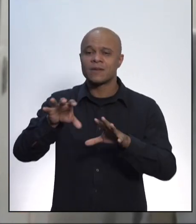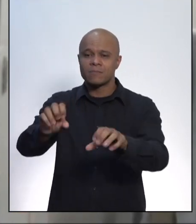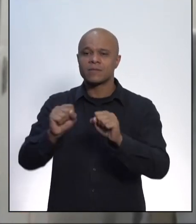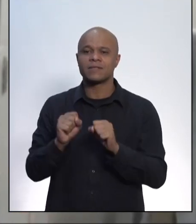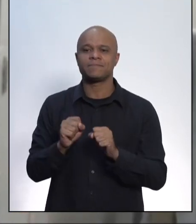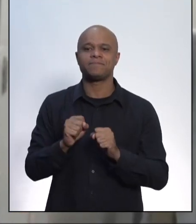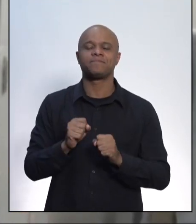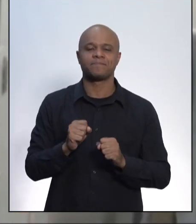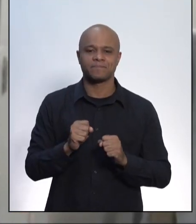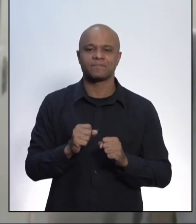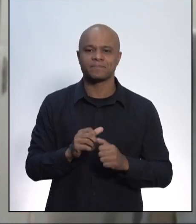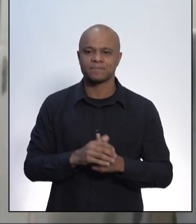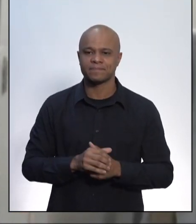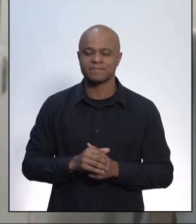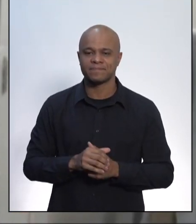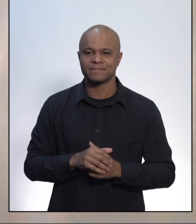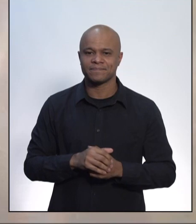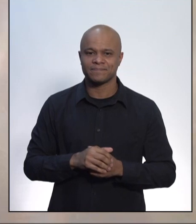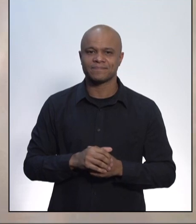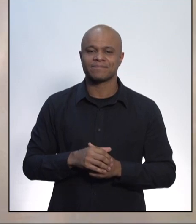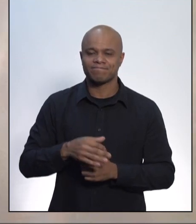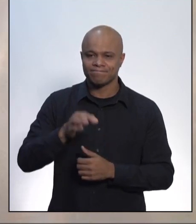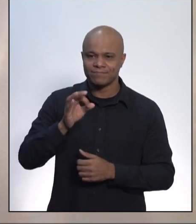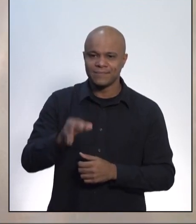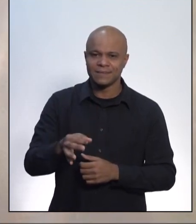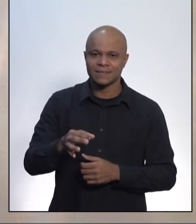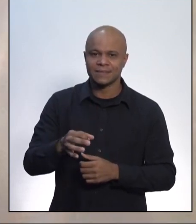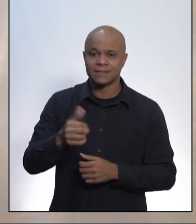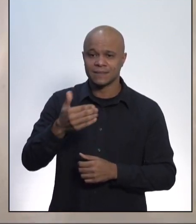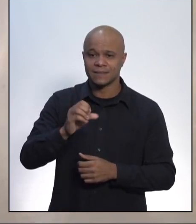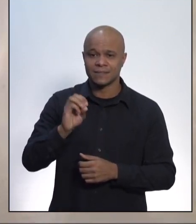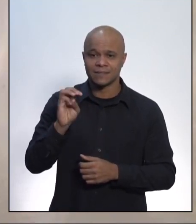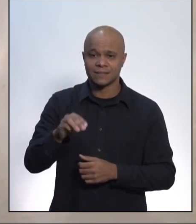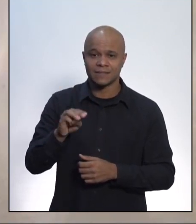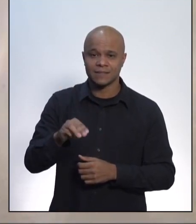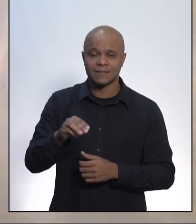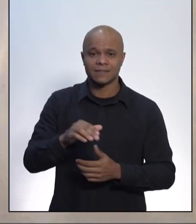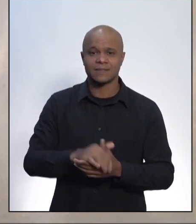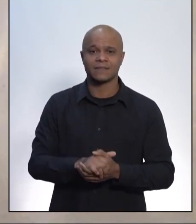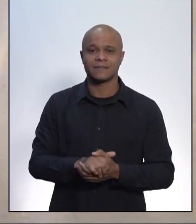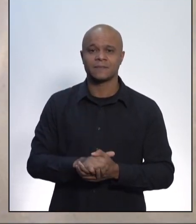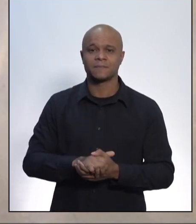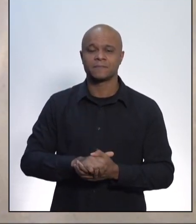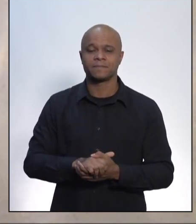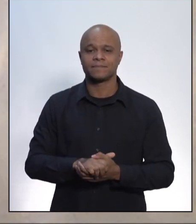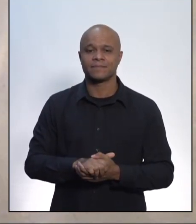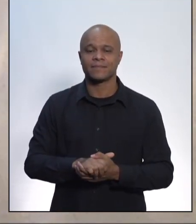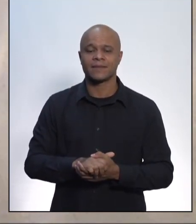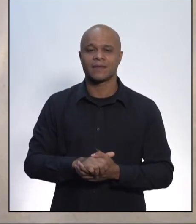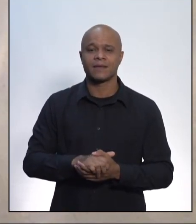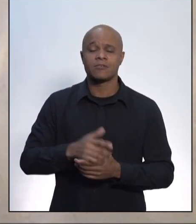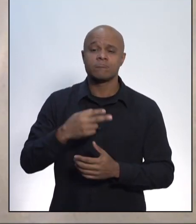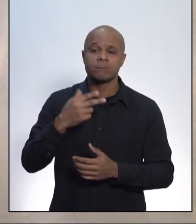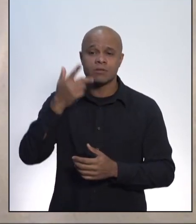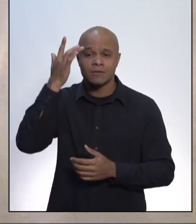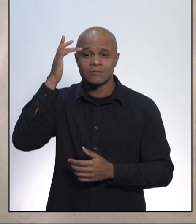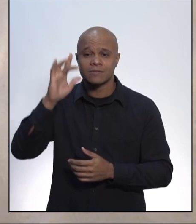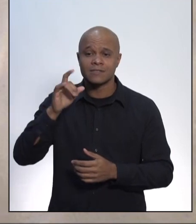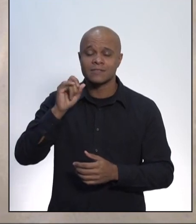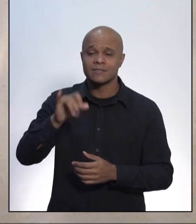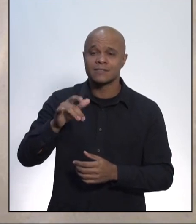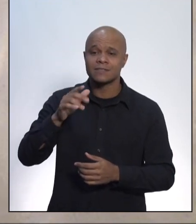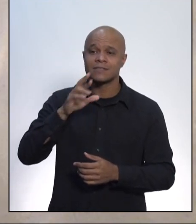isso daí, né? Exatamente. Faltam 10 minutos aí para o final, não sei se a gente vai conseguir responder a todas as perguntas, mas vamos para a próxima